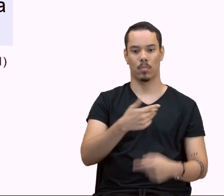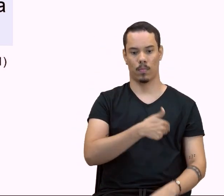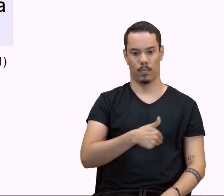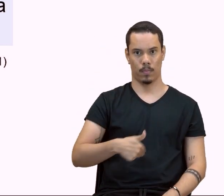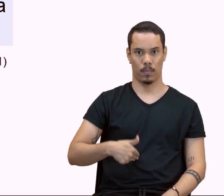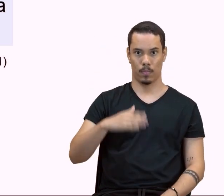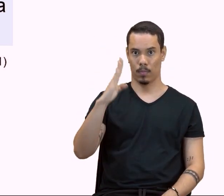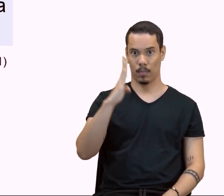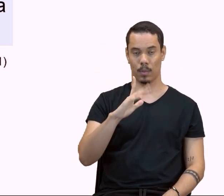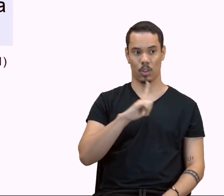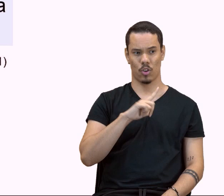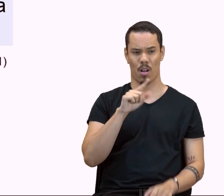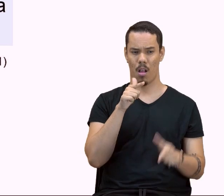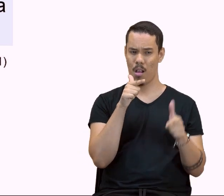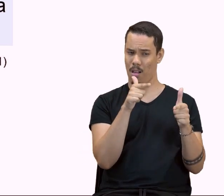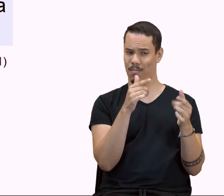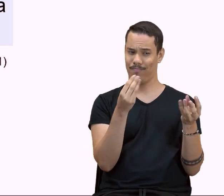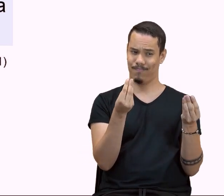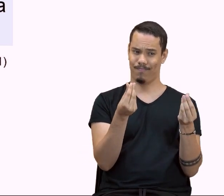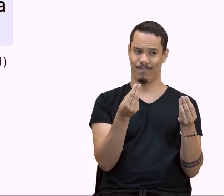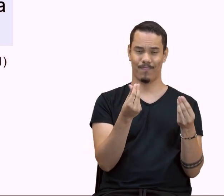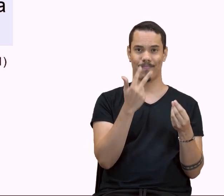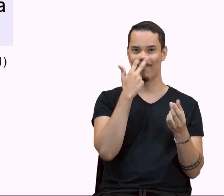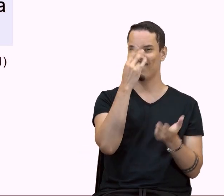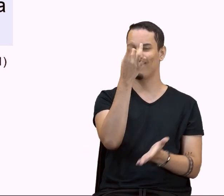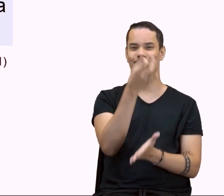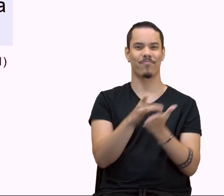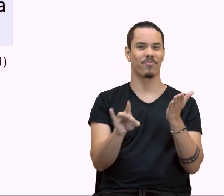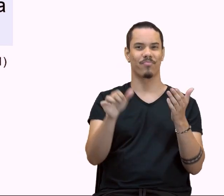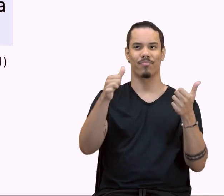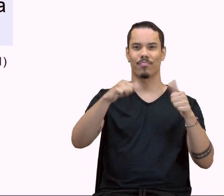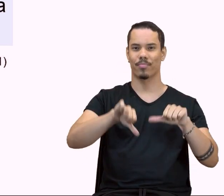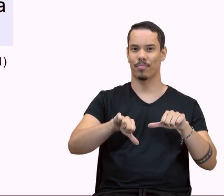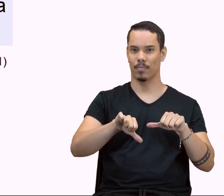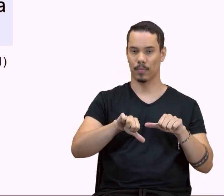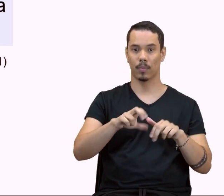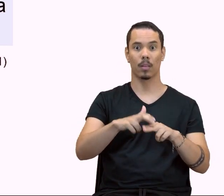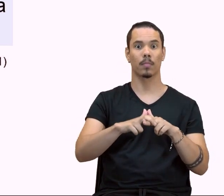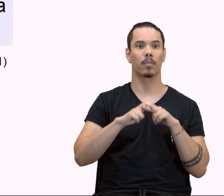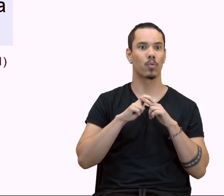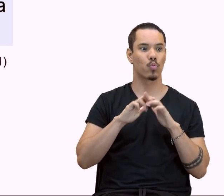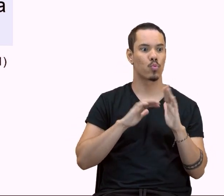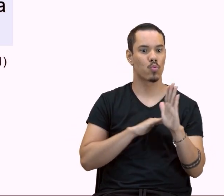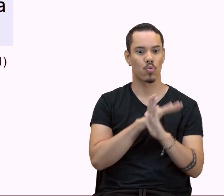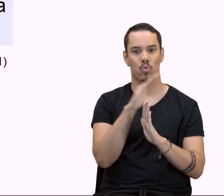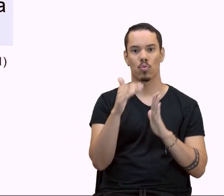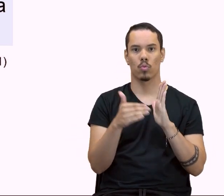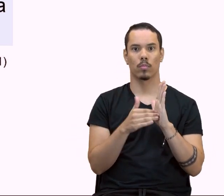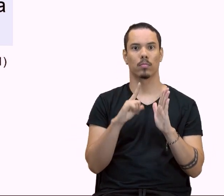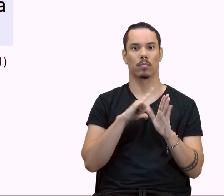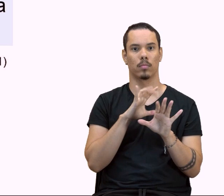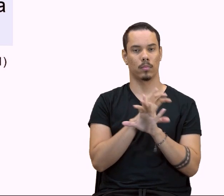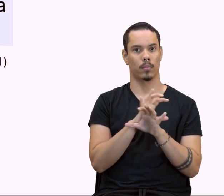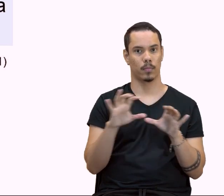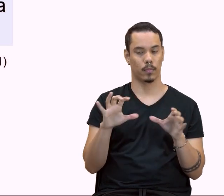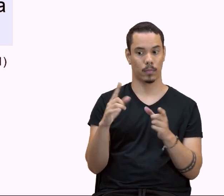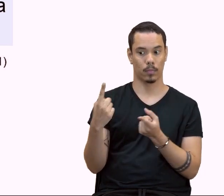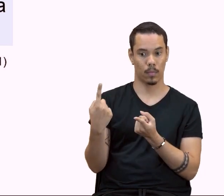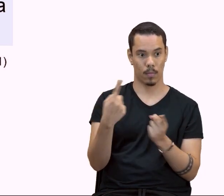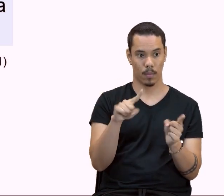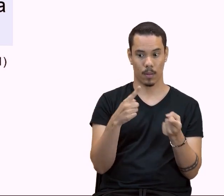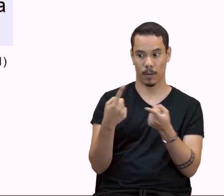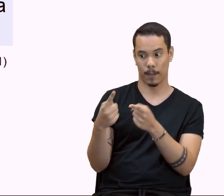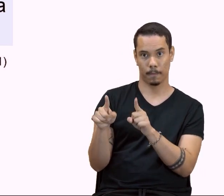era visto como sendo ineficaz. E além de tudo, além de ser ineficaz para combater esse